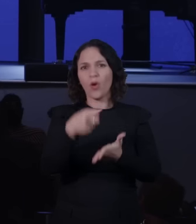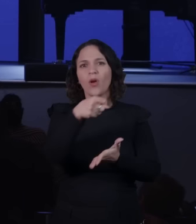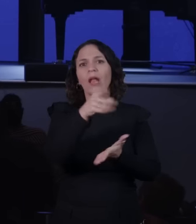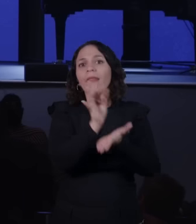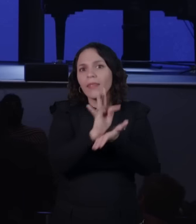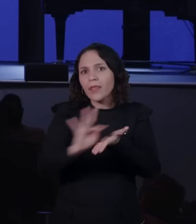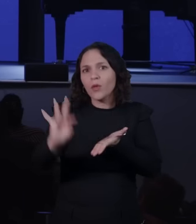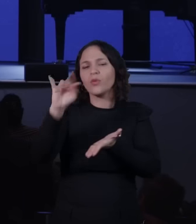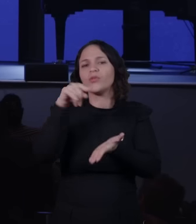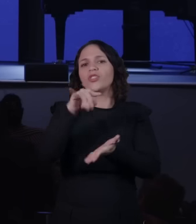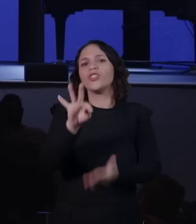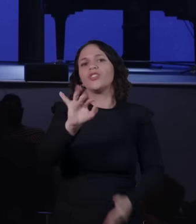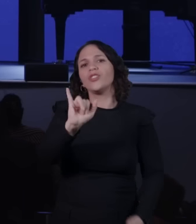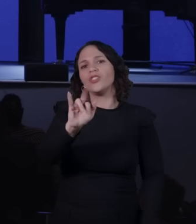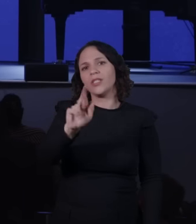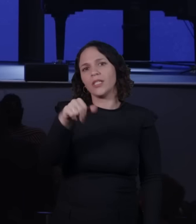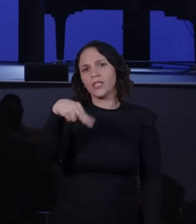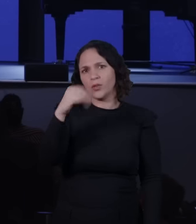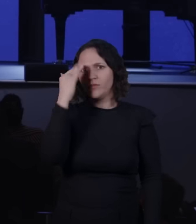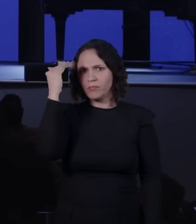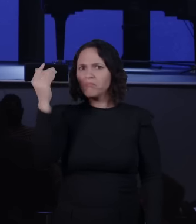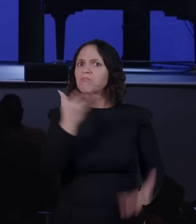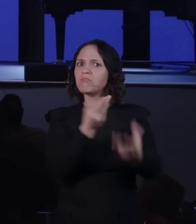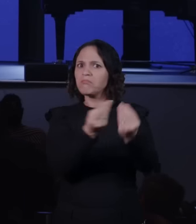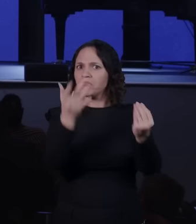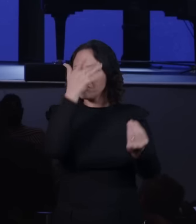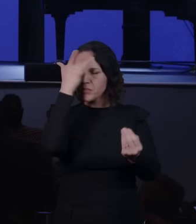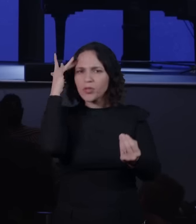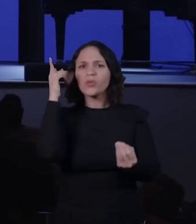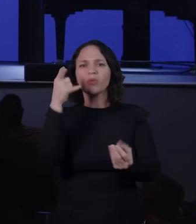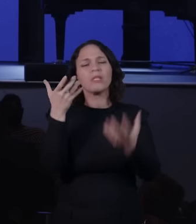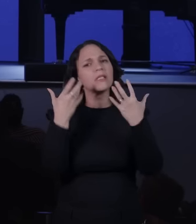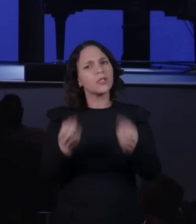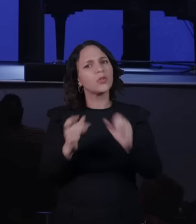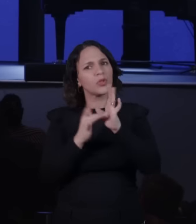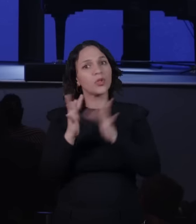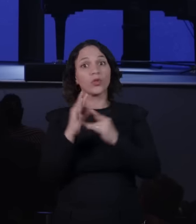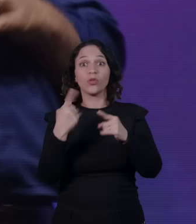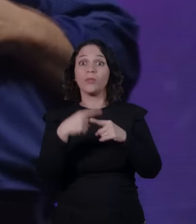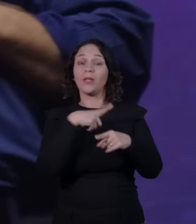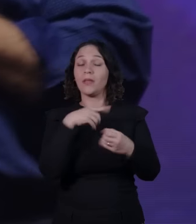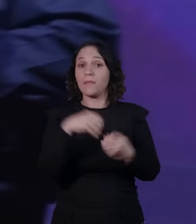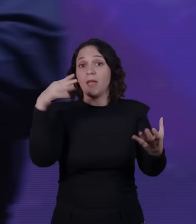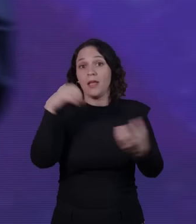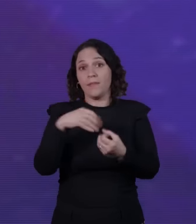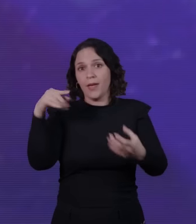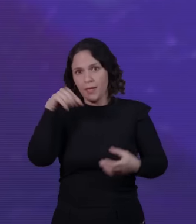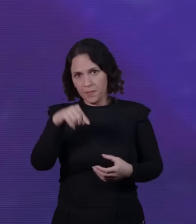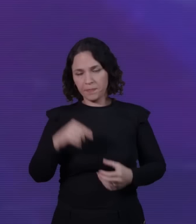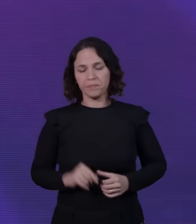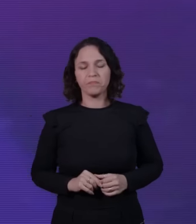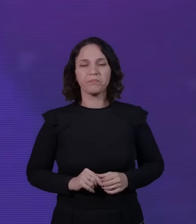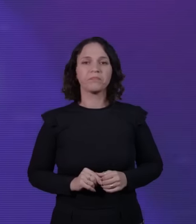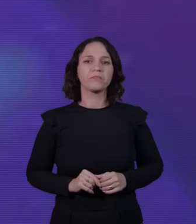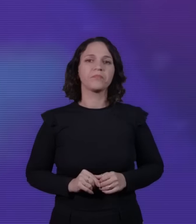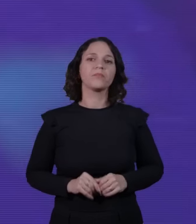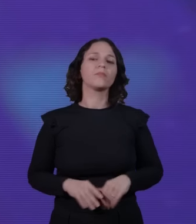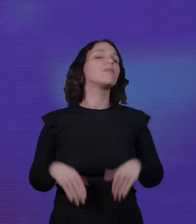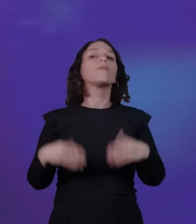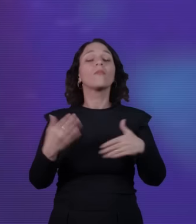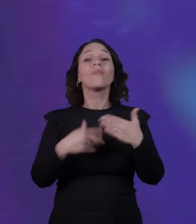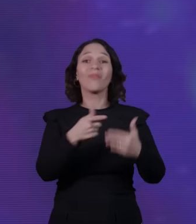muito importante. Muitas pessoas se converteram por conta do ministério, dos milagres que aconteceram. E